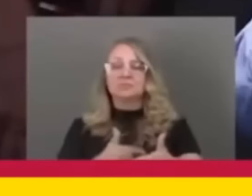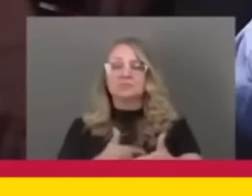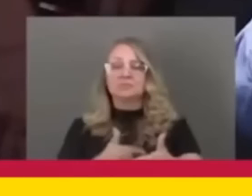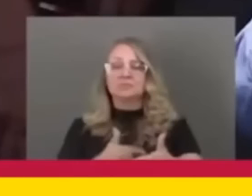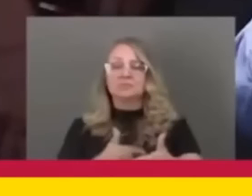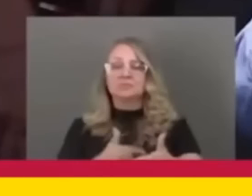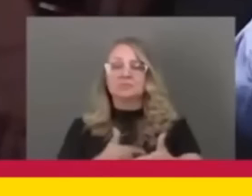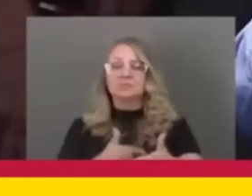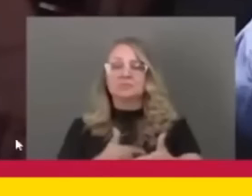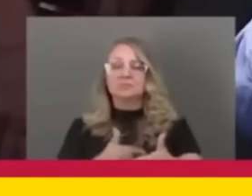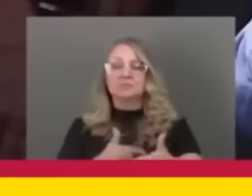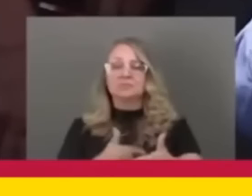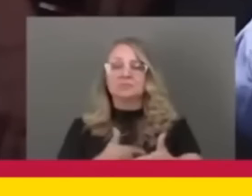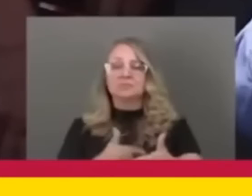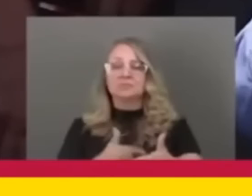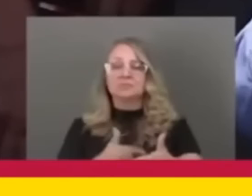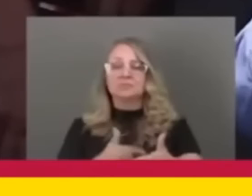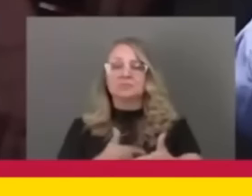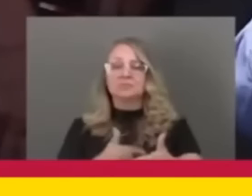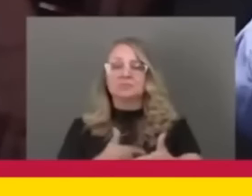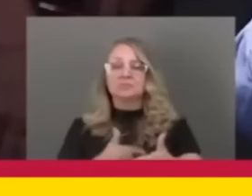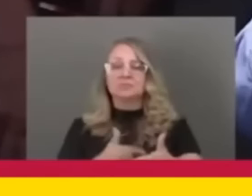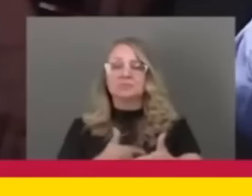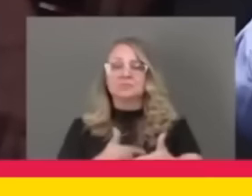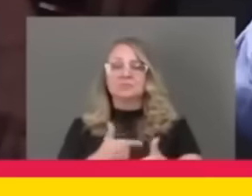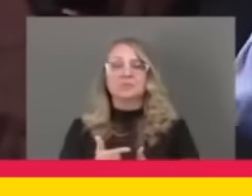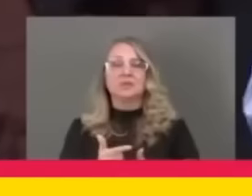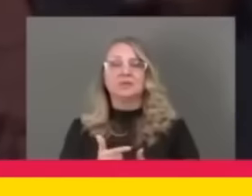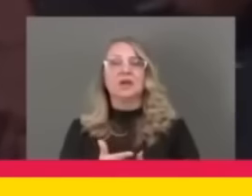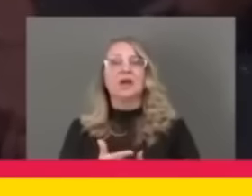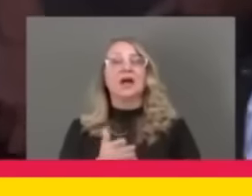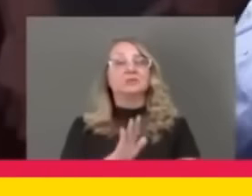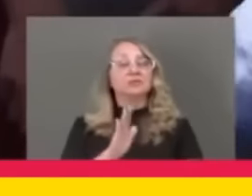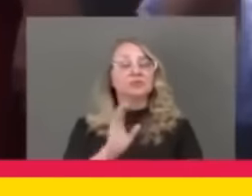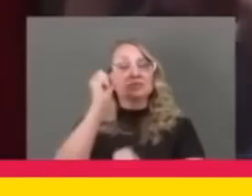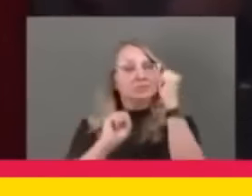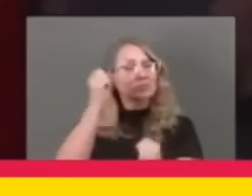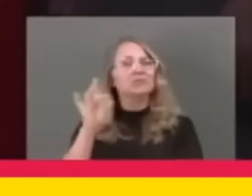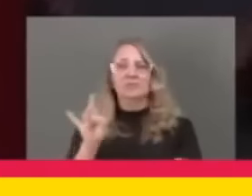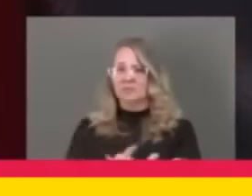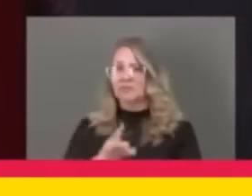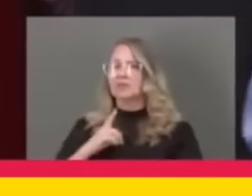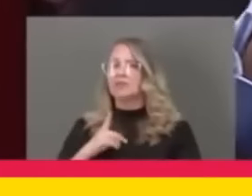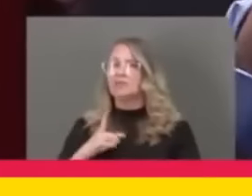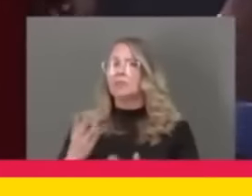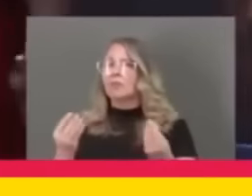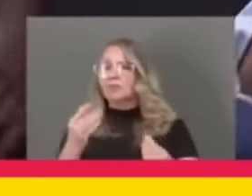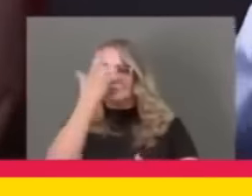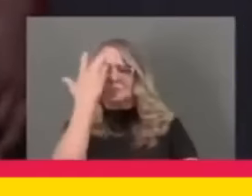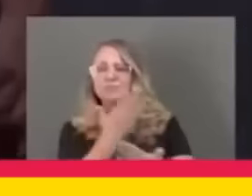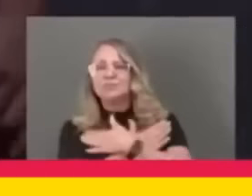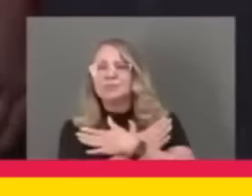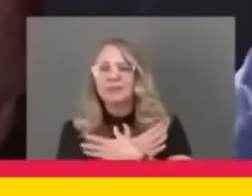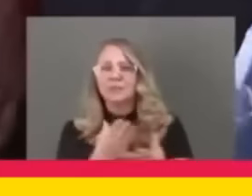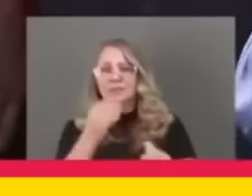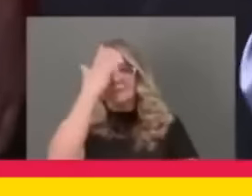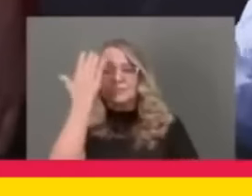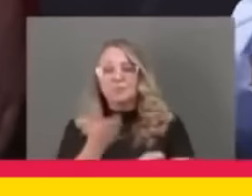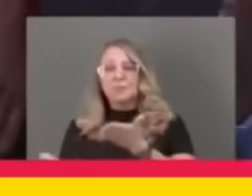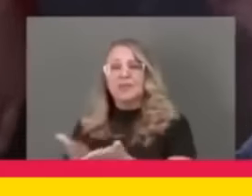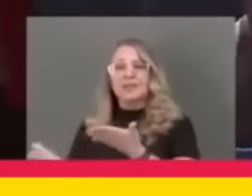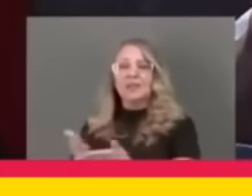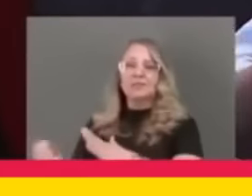com essa desoneração da folha indústria É verdade que houve muito desemprego e muita gente foi quebrada com essa história